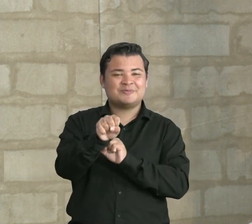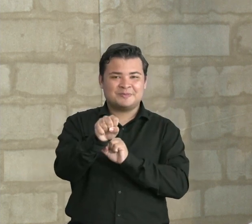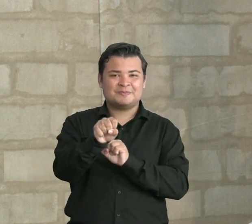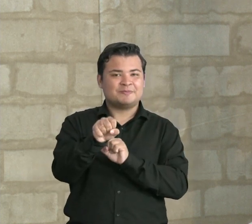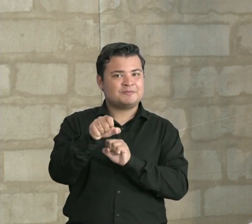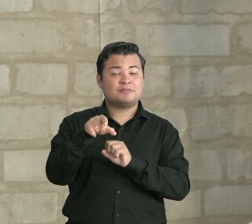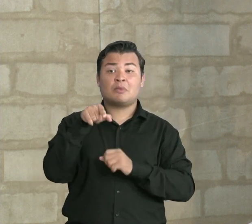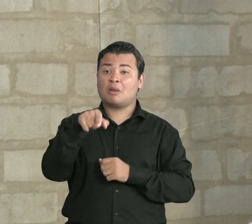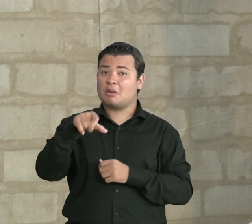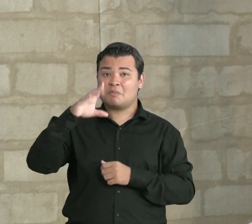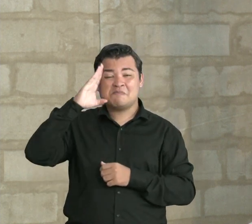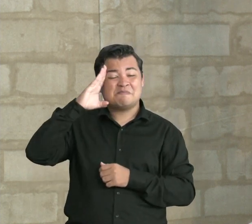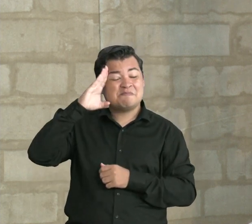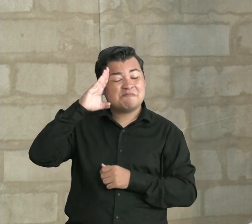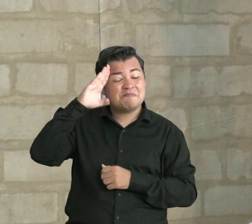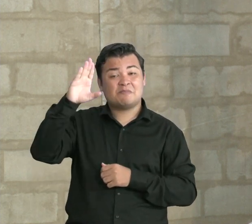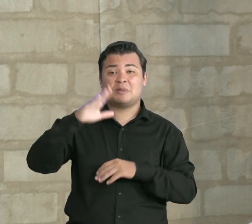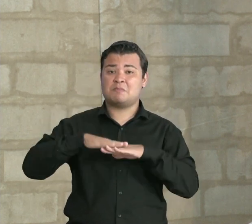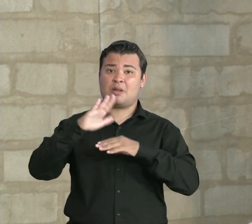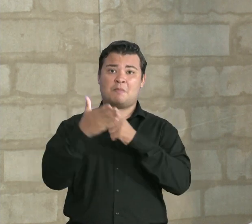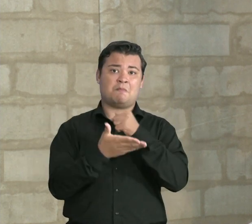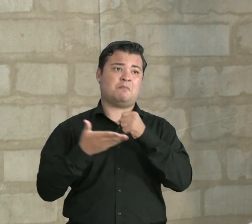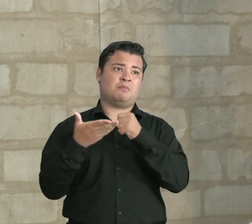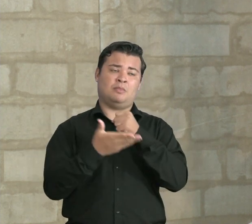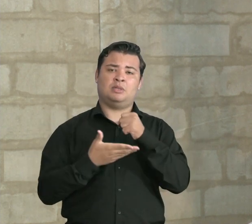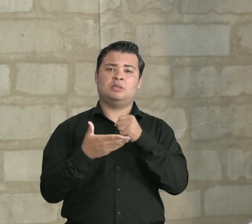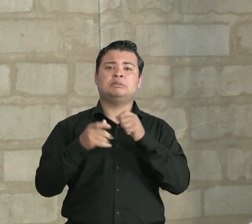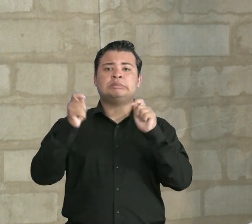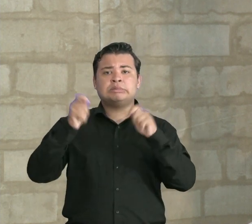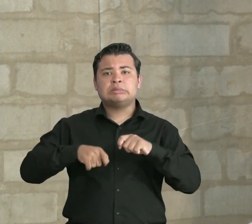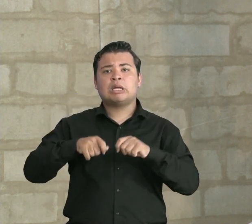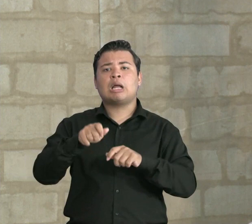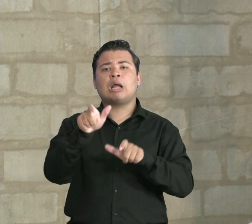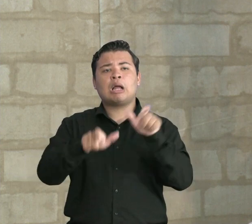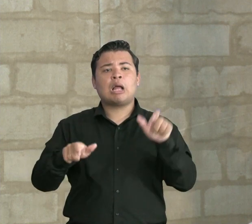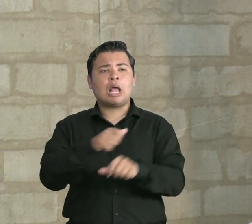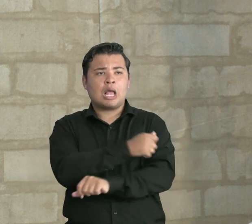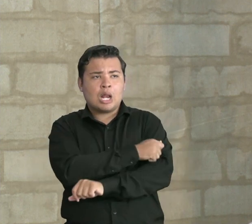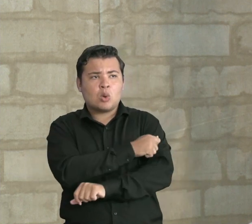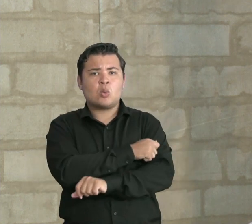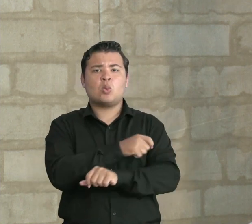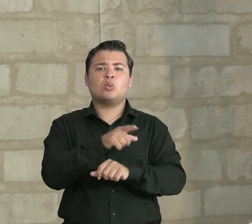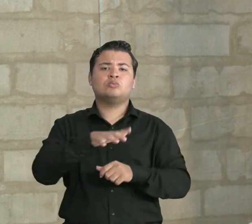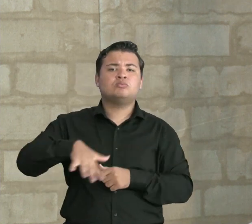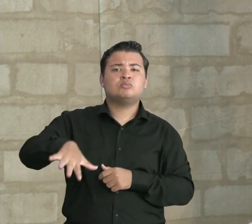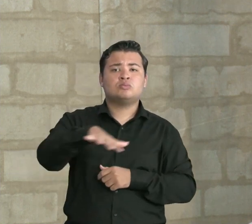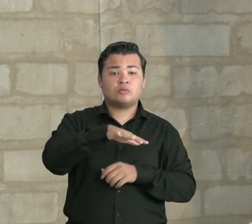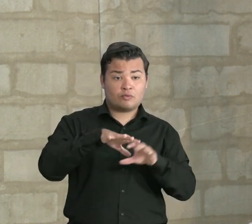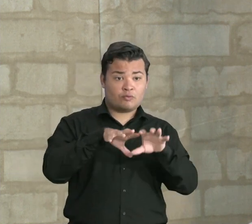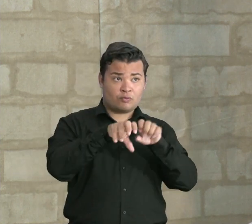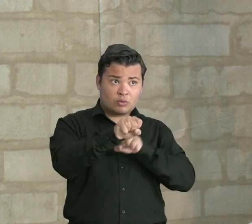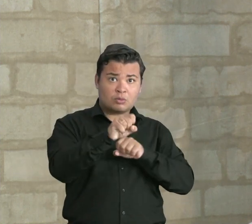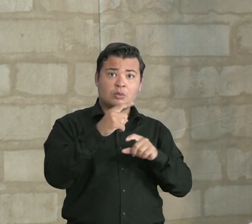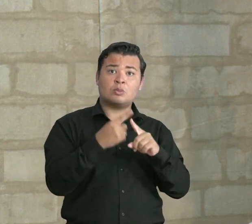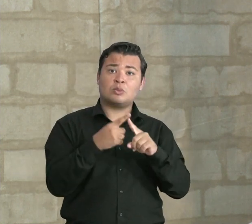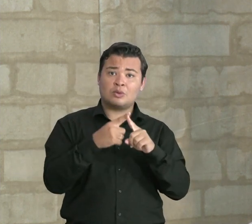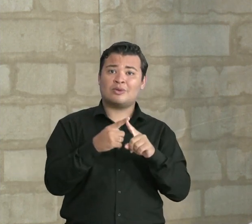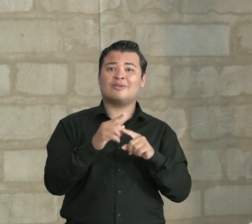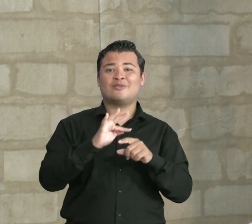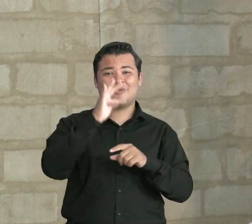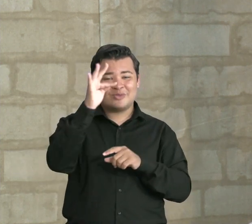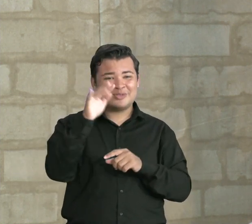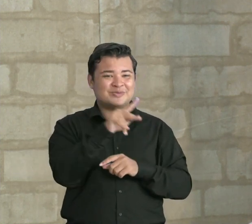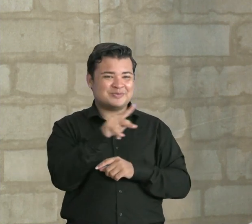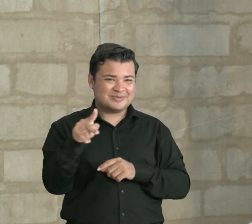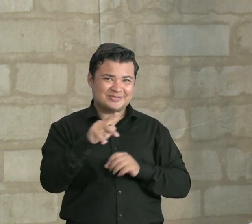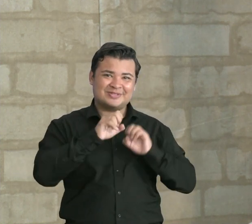é básica para formar os alunos, as alunas que irão exercer o magistério nas